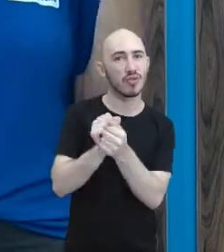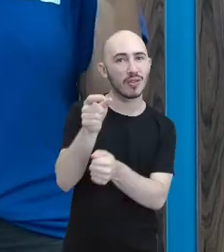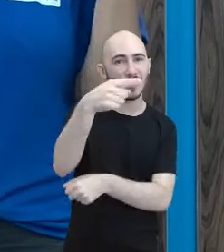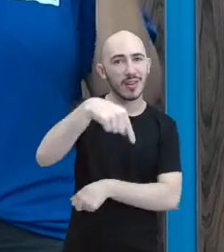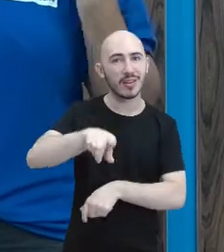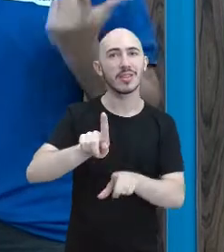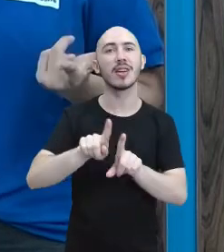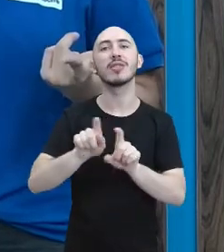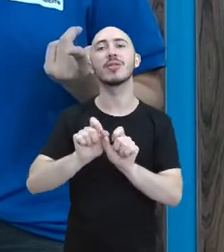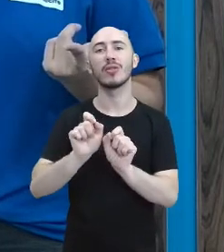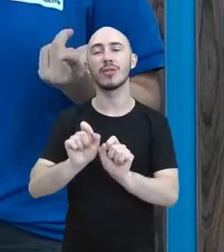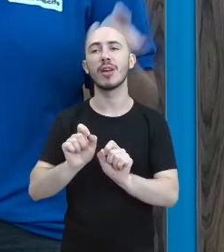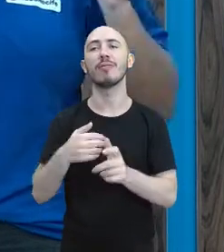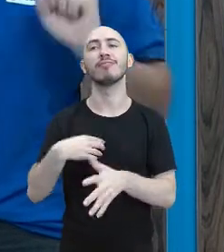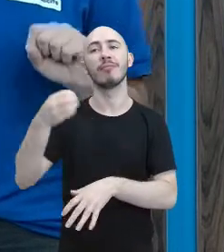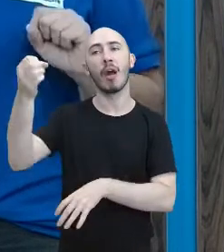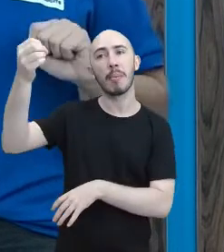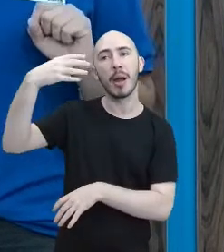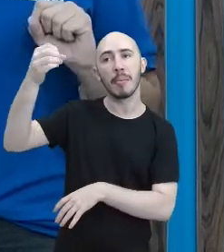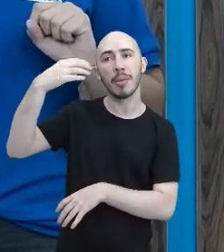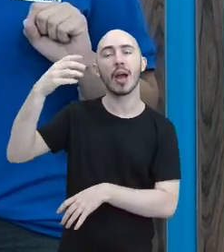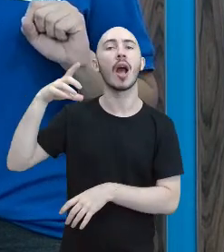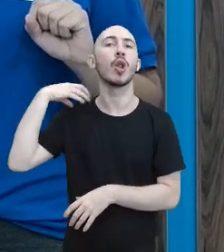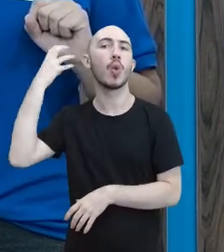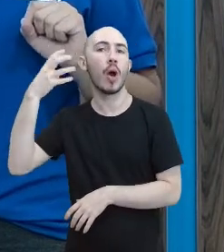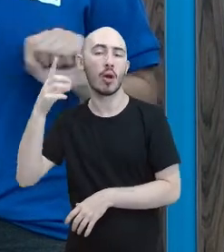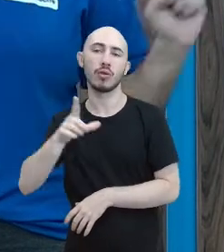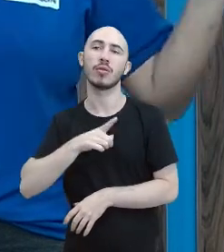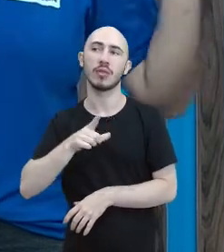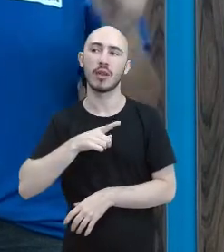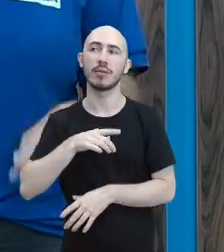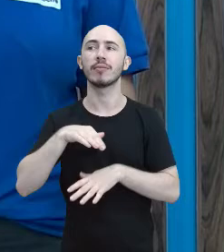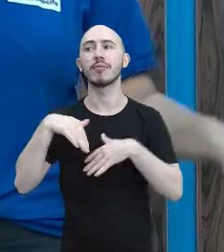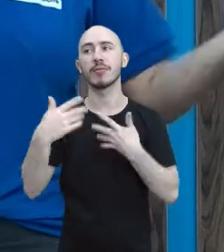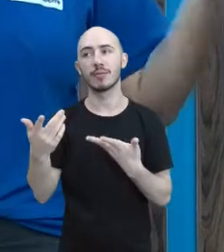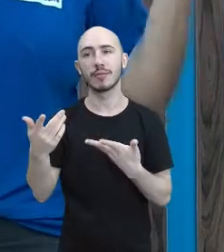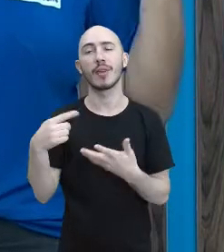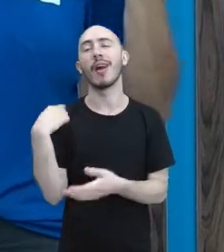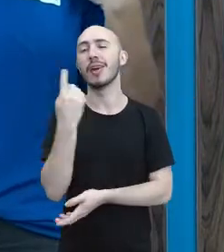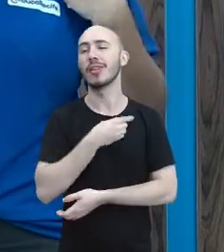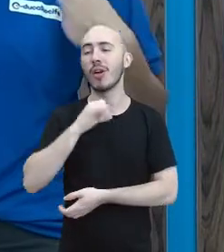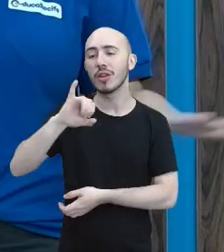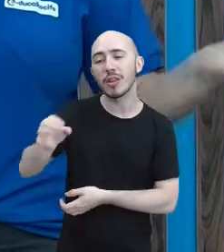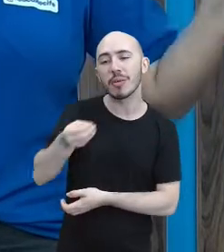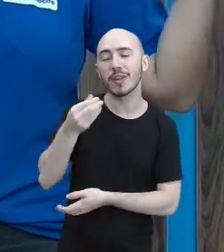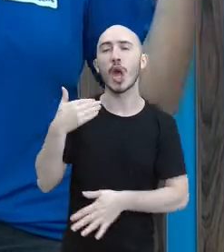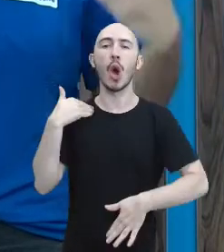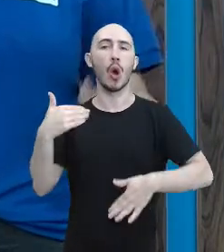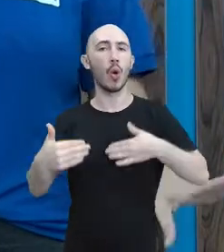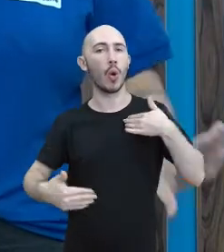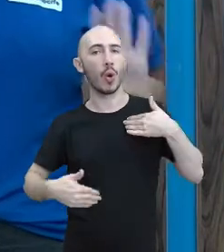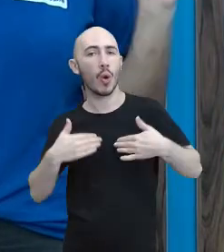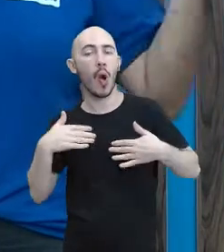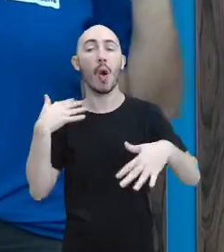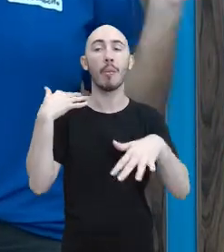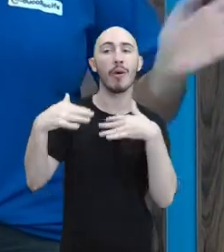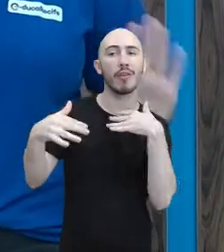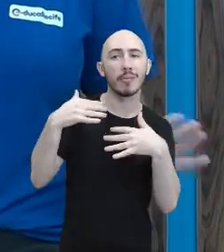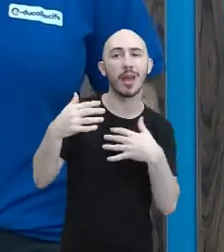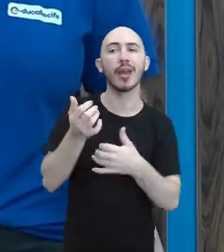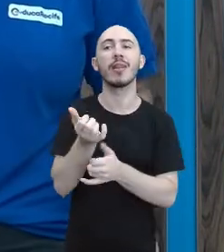as instruções do áudio, tá certo? E é bom que a gente aproveita, mexe o corpo, a coluna, dá